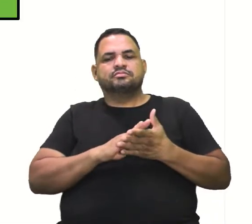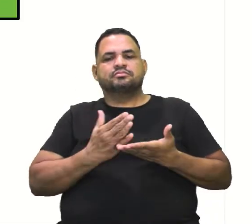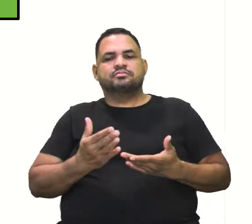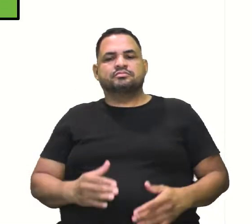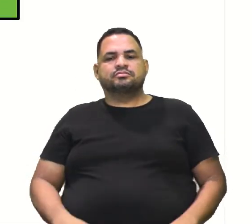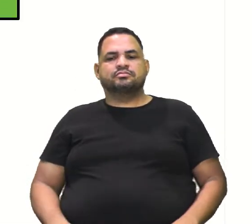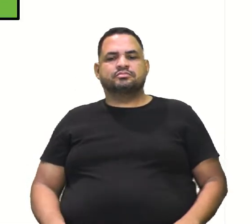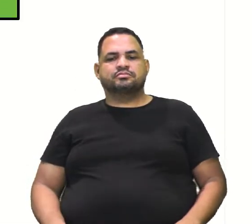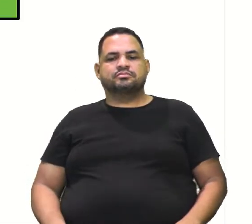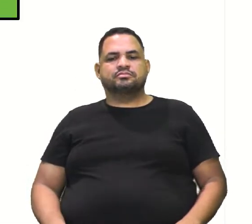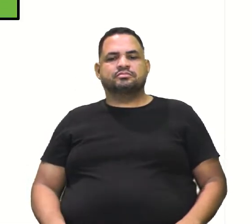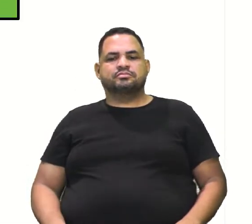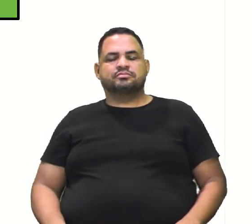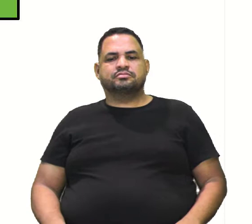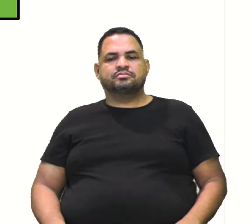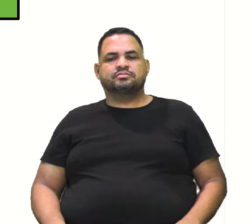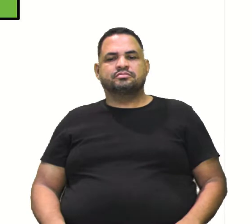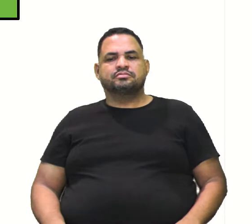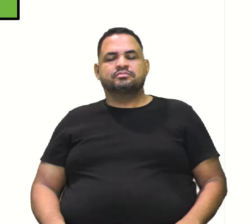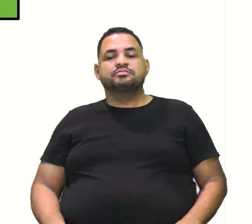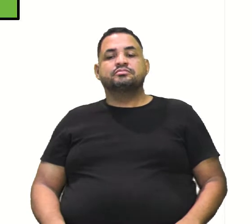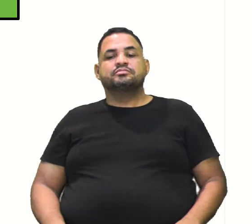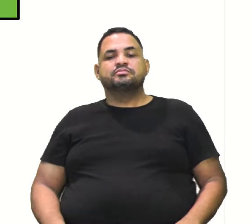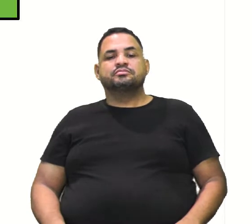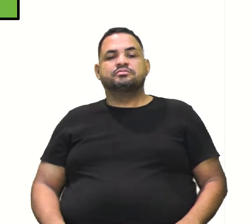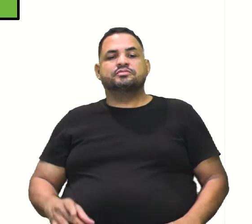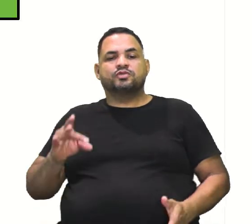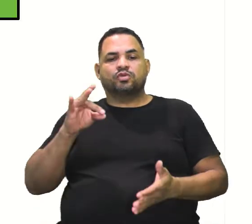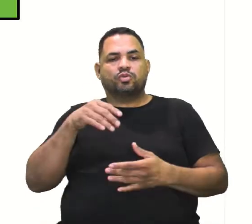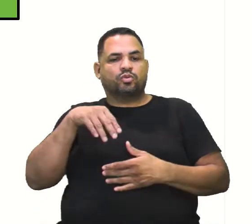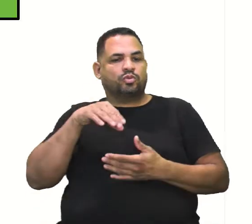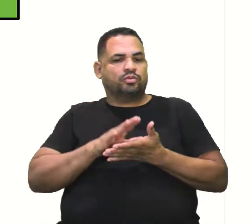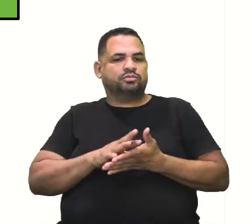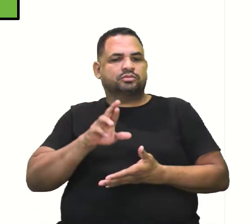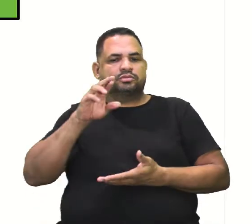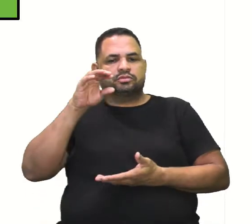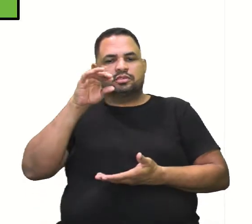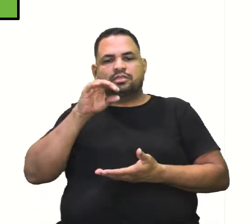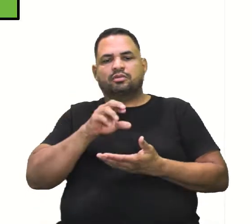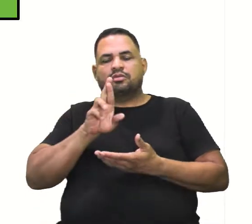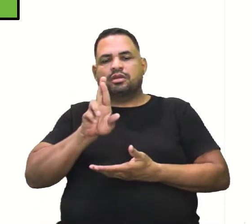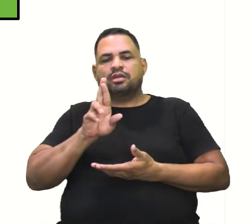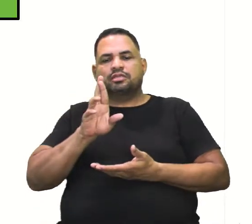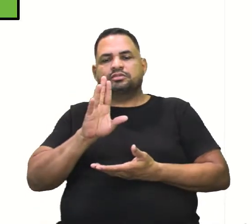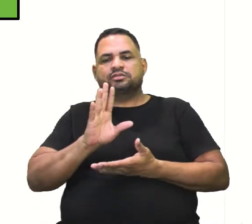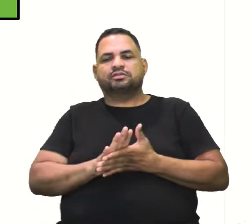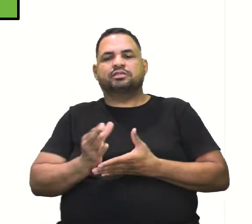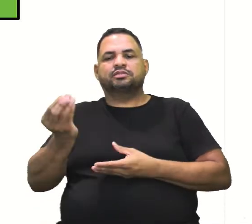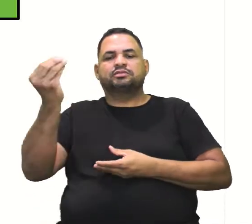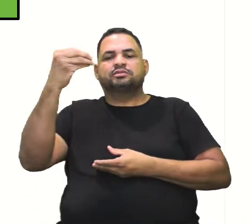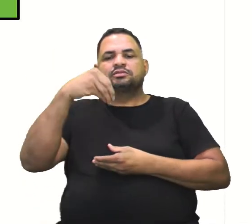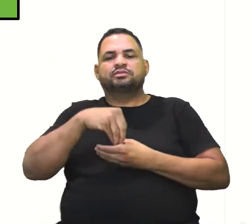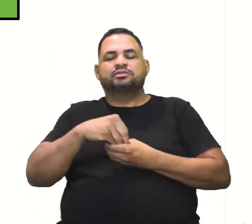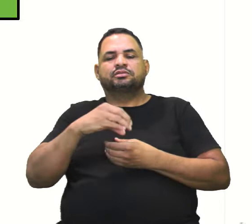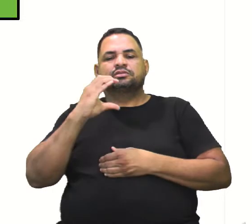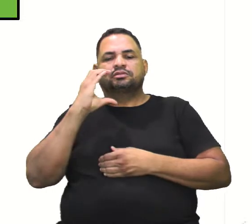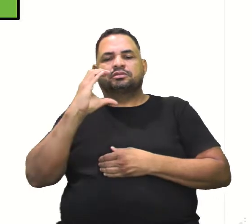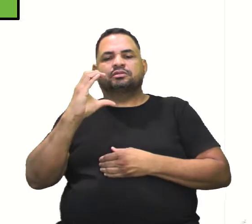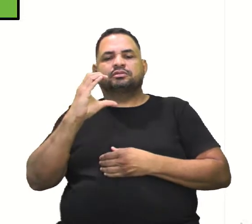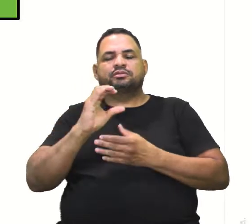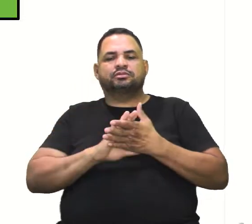o que faz, né? Os reais agora está contido nos complexos. Os complexos vai ter uma